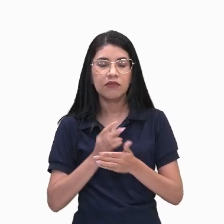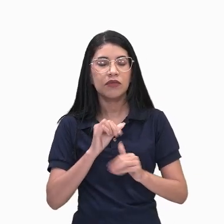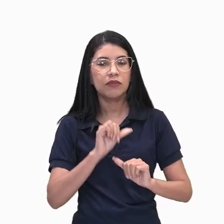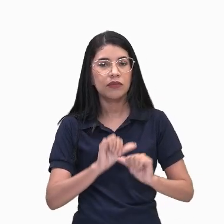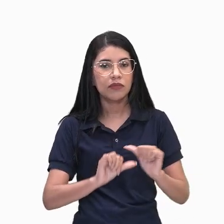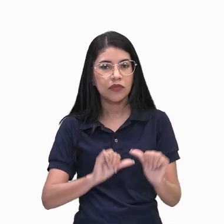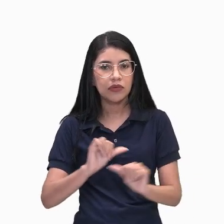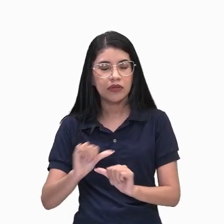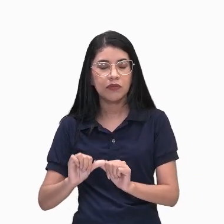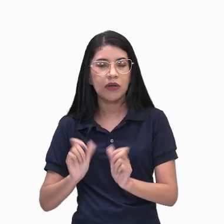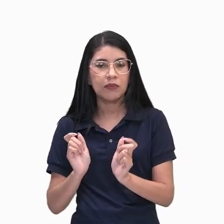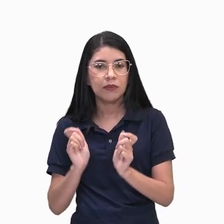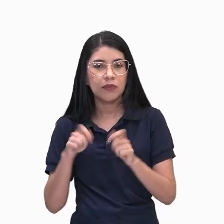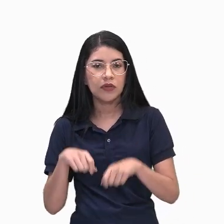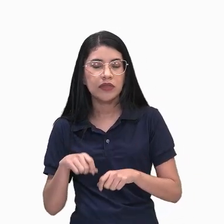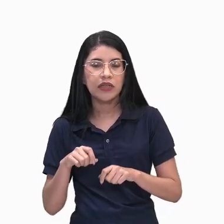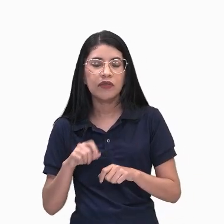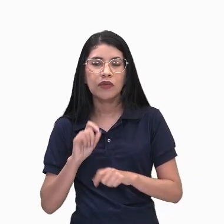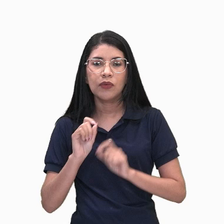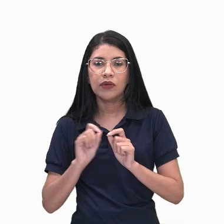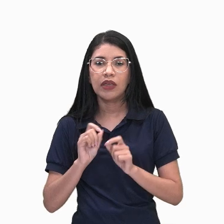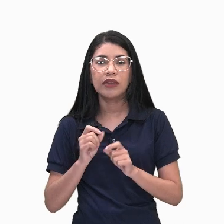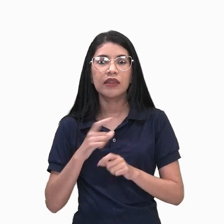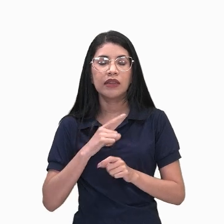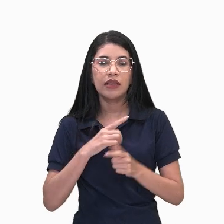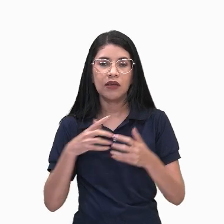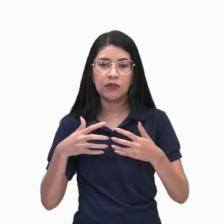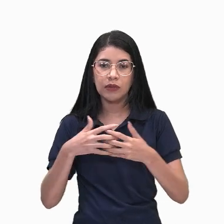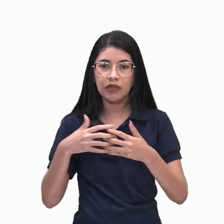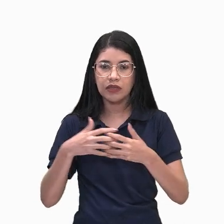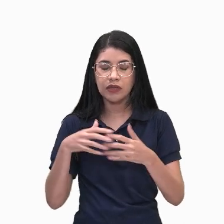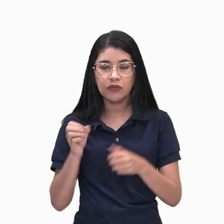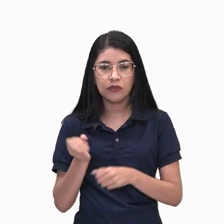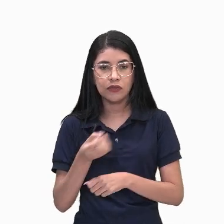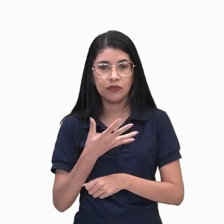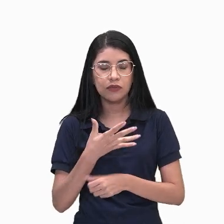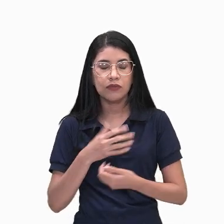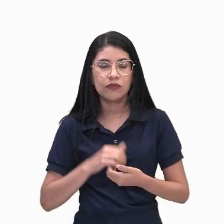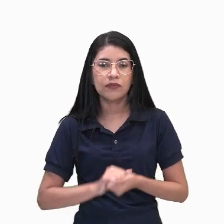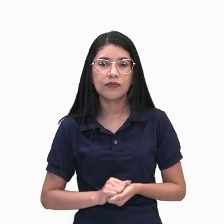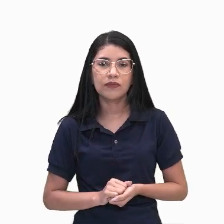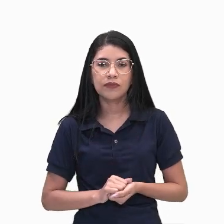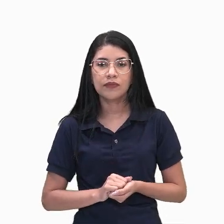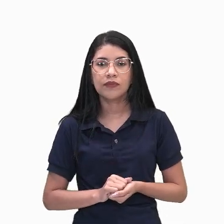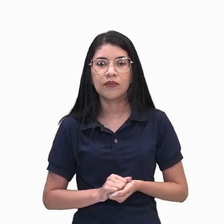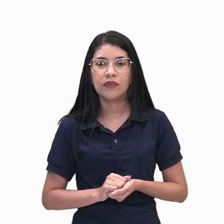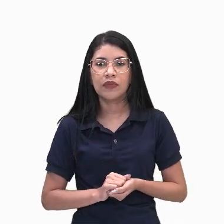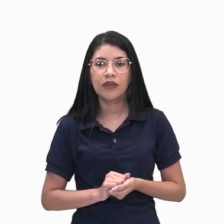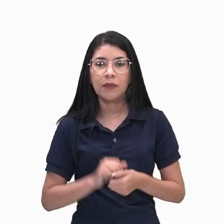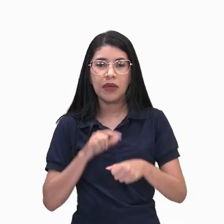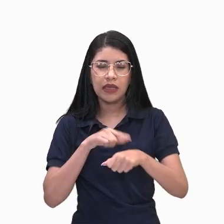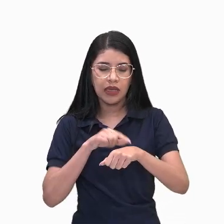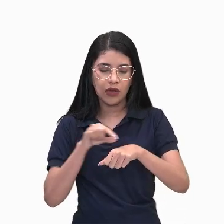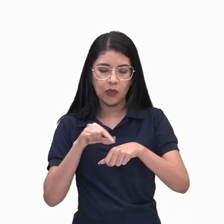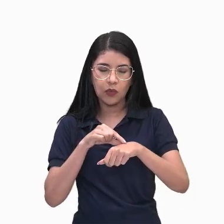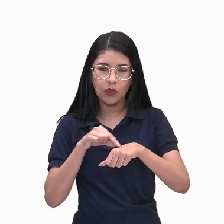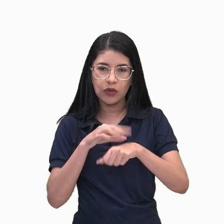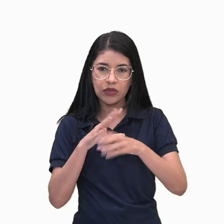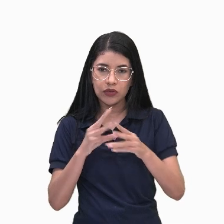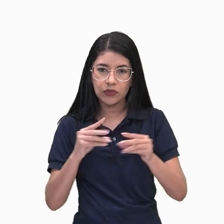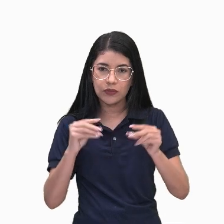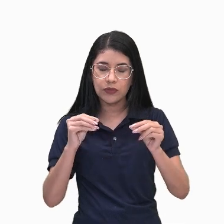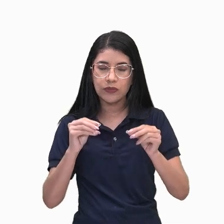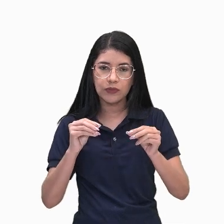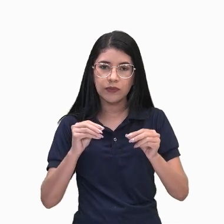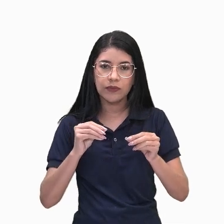que é para justamente ocuparem aquele local ali onde aconteceu esse trauma, né, esse machucado ali, como a gente pode